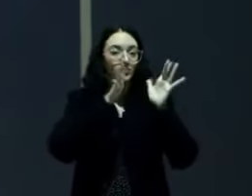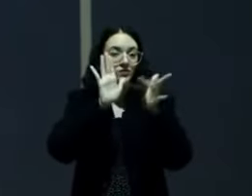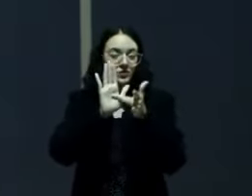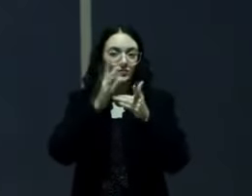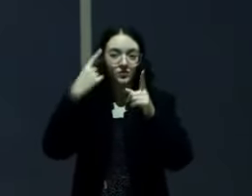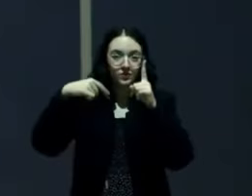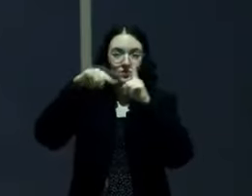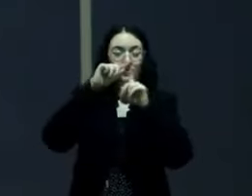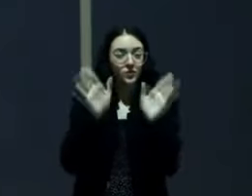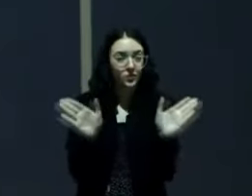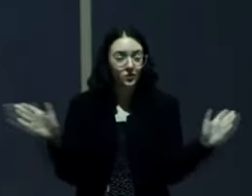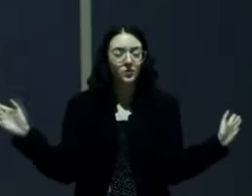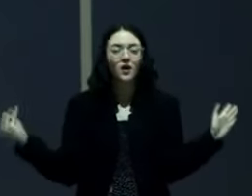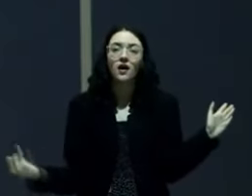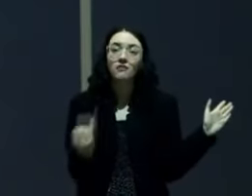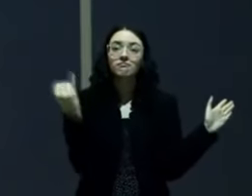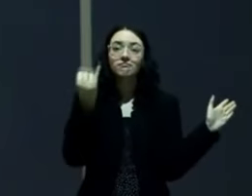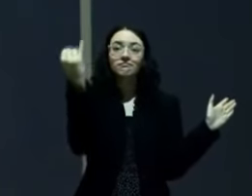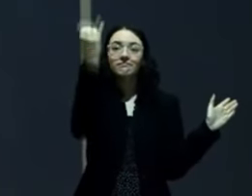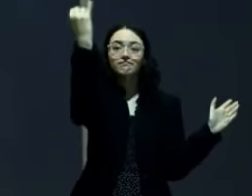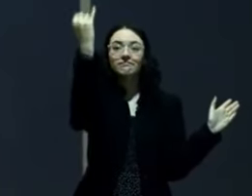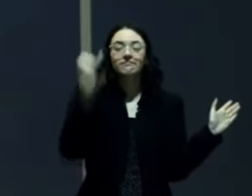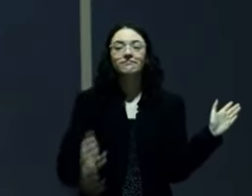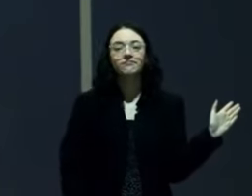importante. A ceia,